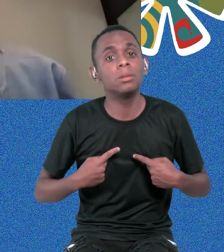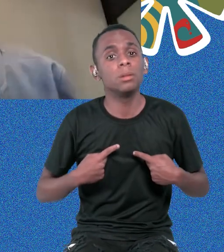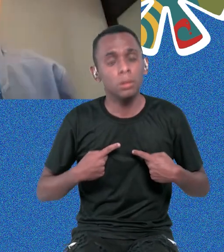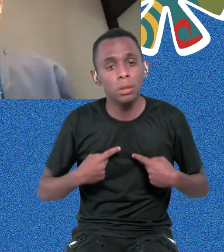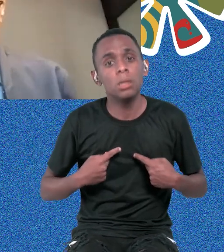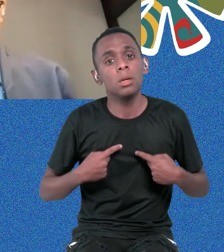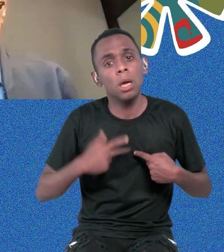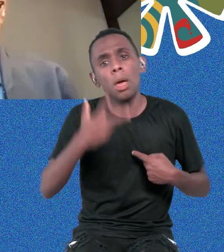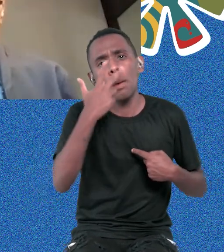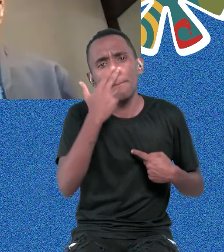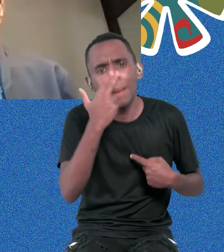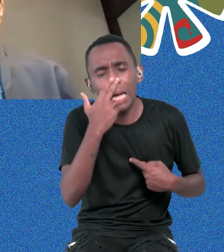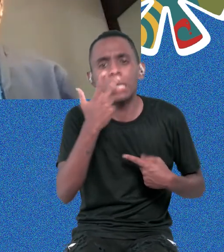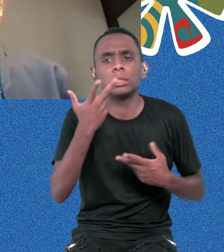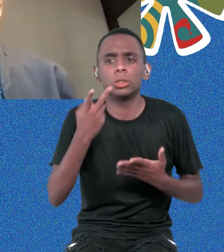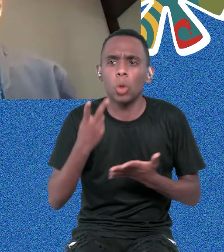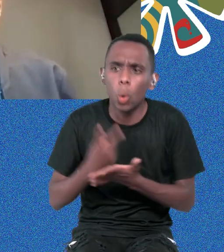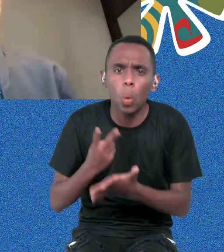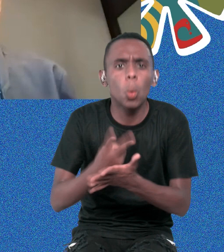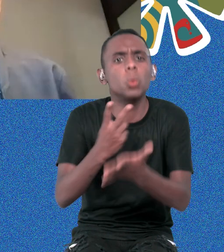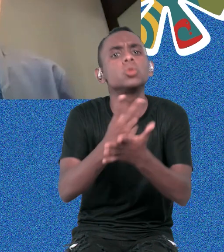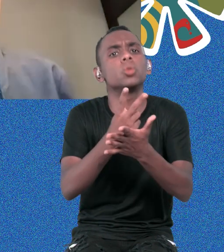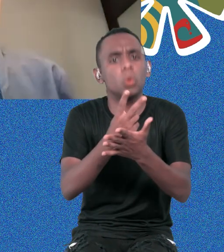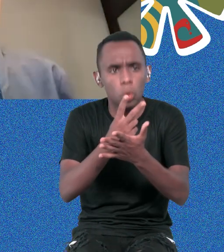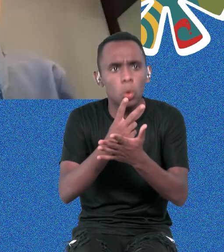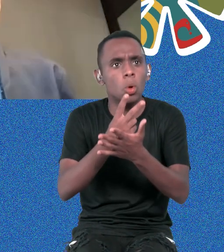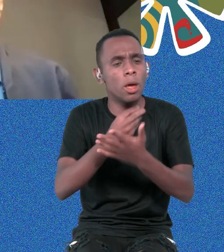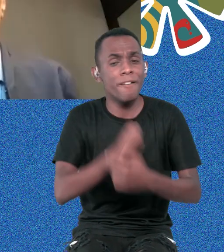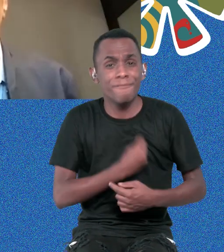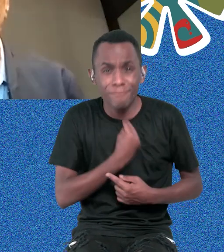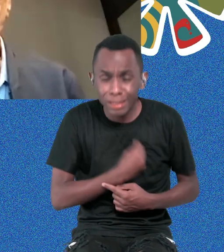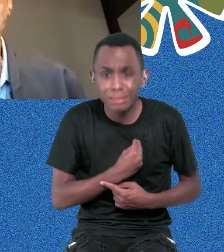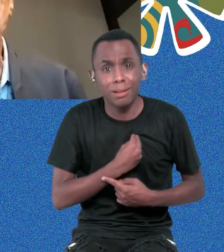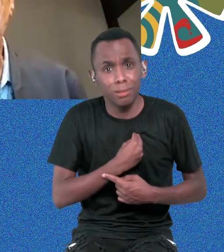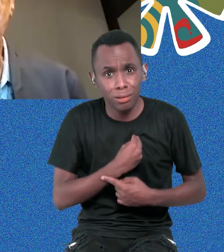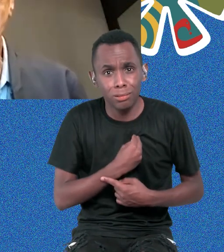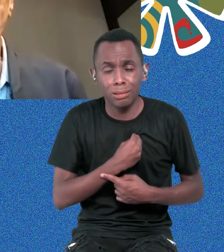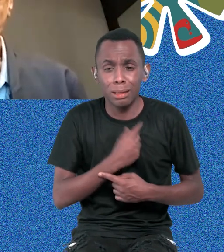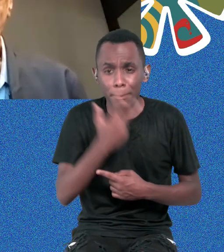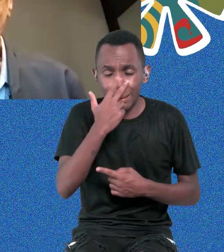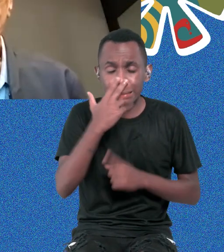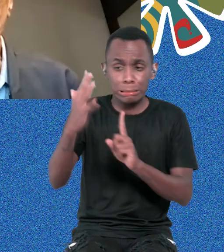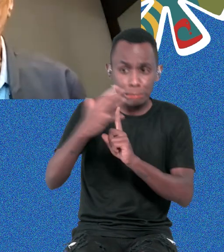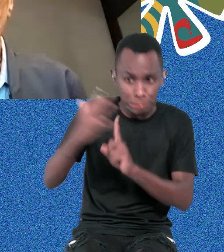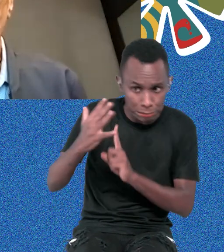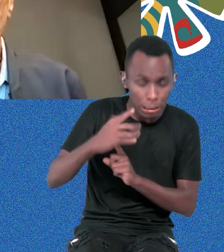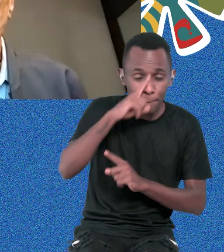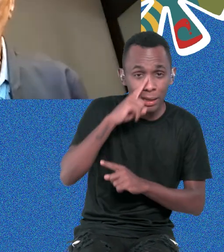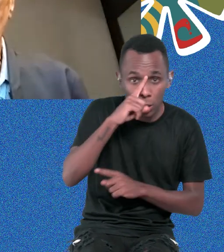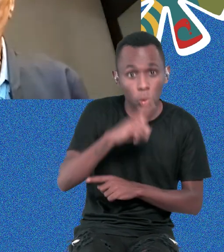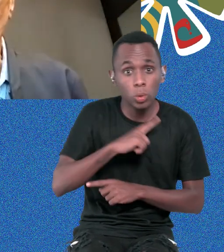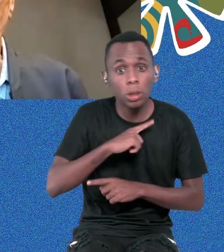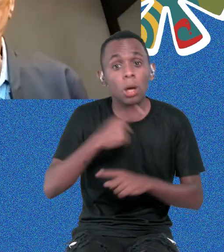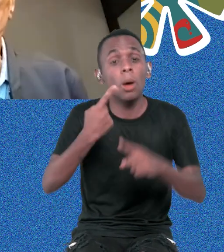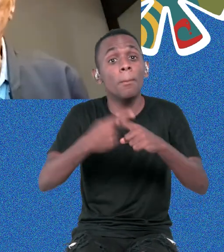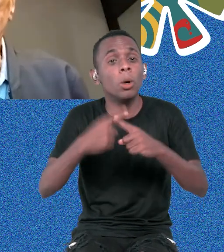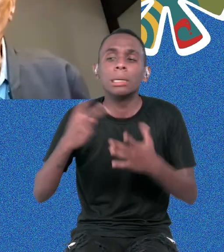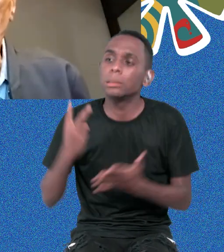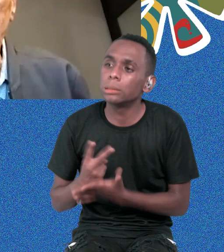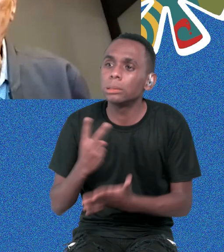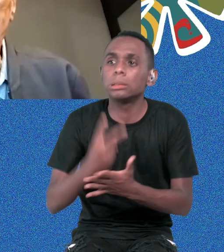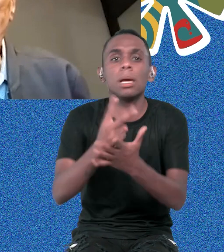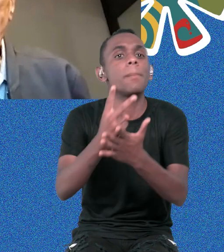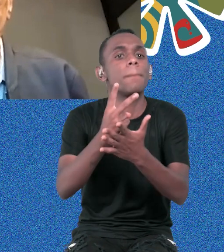Esse problema, me parece, resistir por vida é um persistente viver, é um persistente viver ameaçados. Porque eles